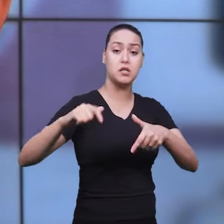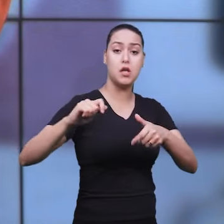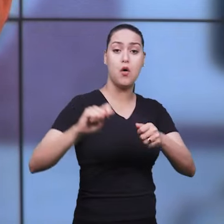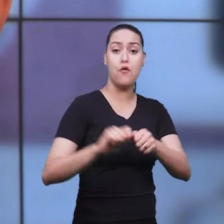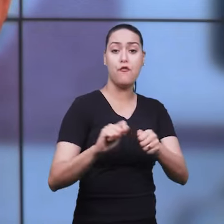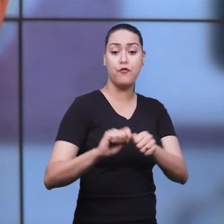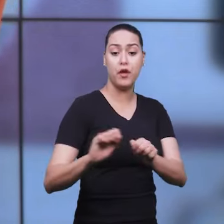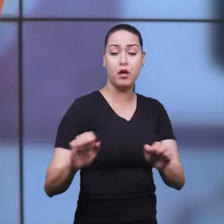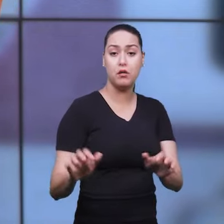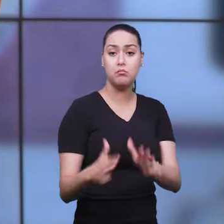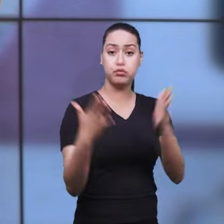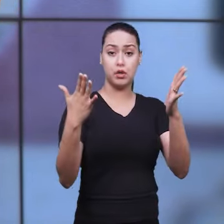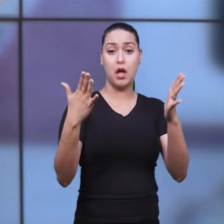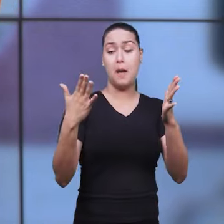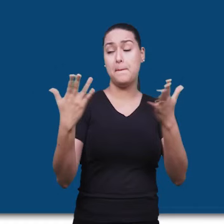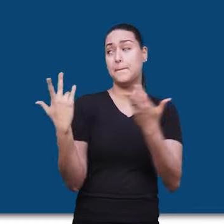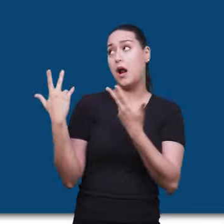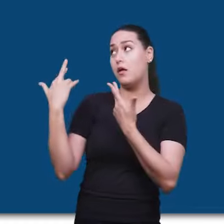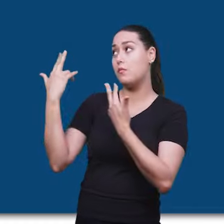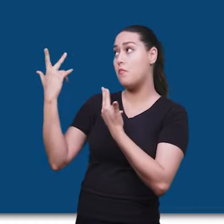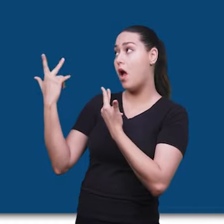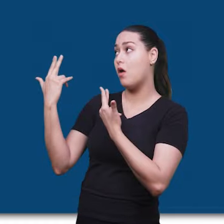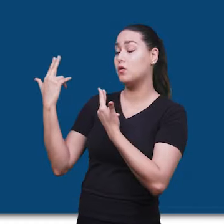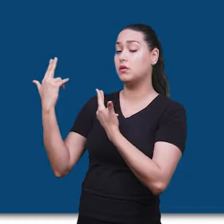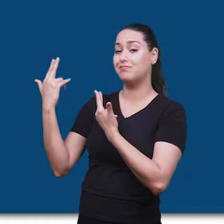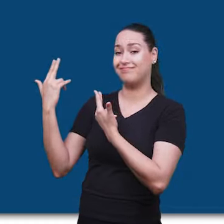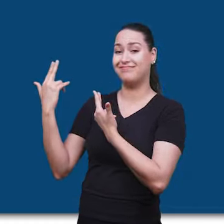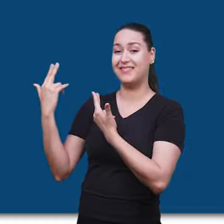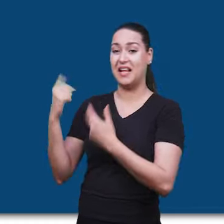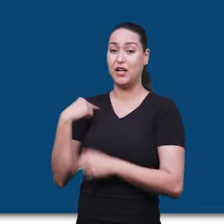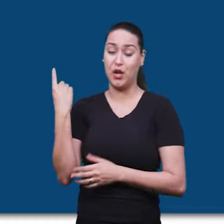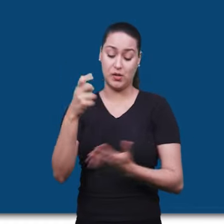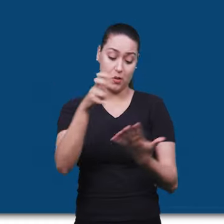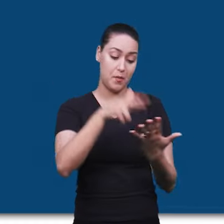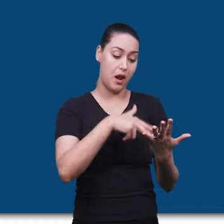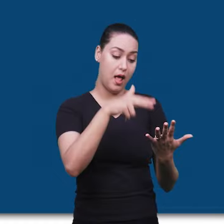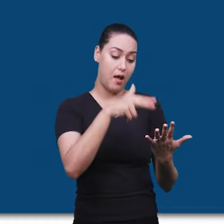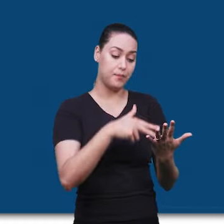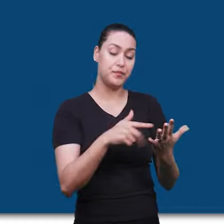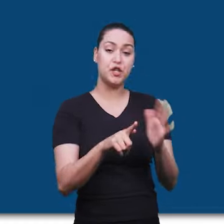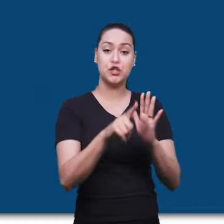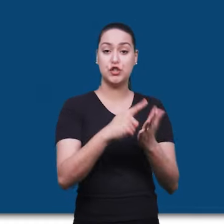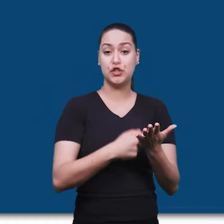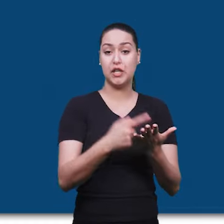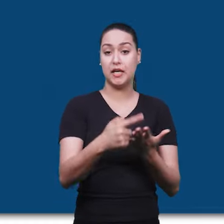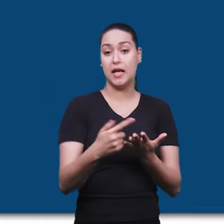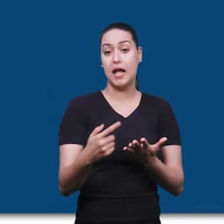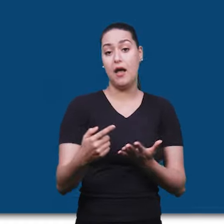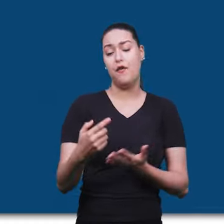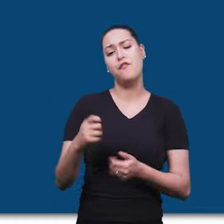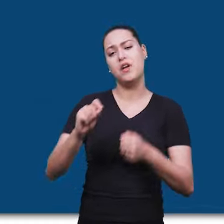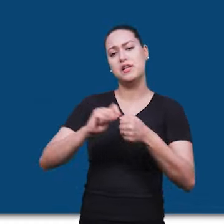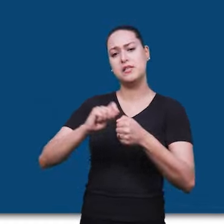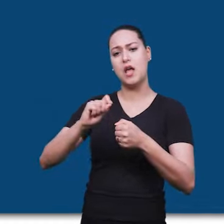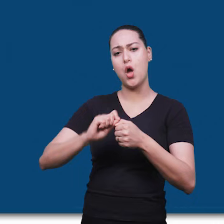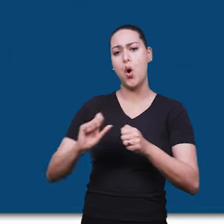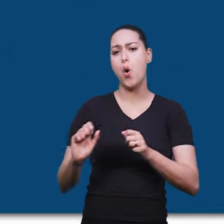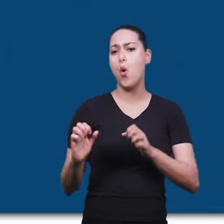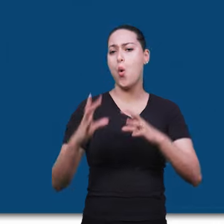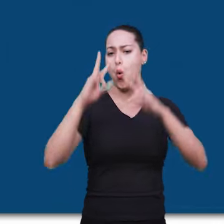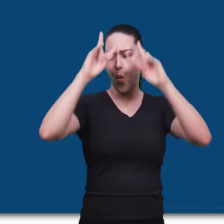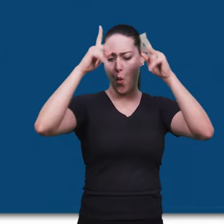sua imagem e semelhança. Leiamos. E disse Deus: façamos o homem à nossa